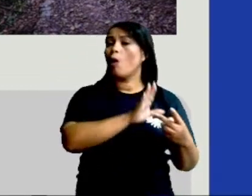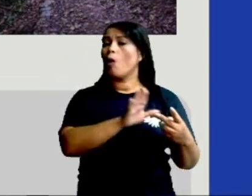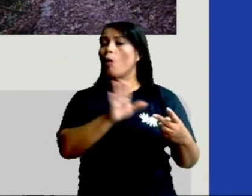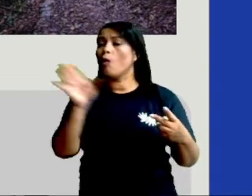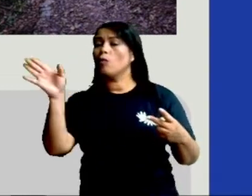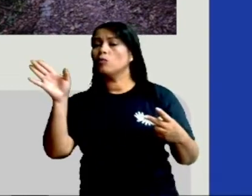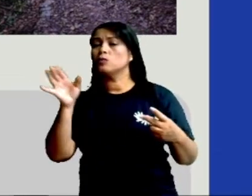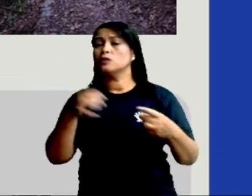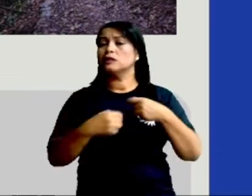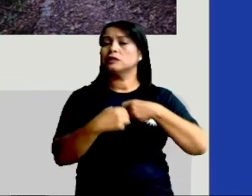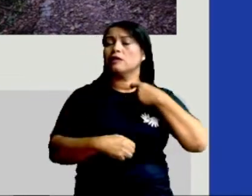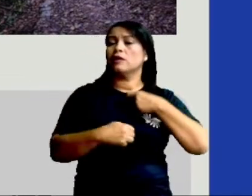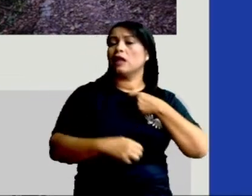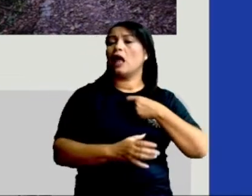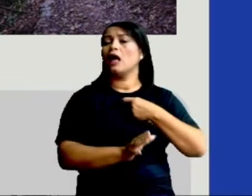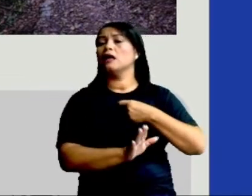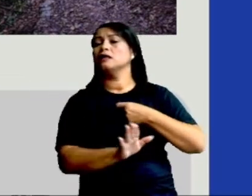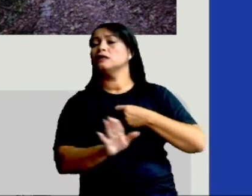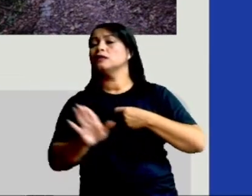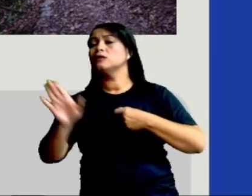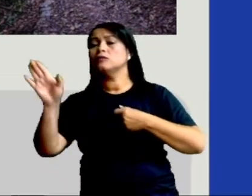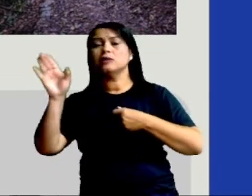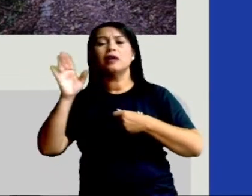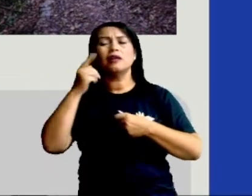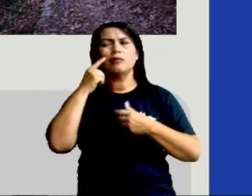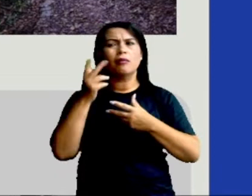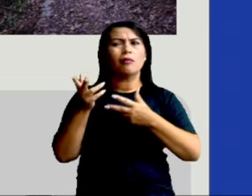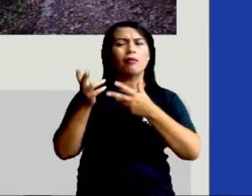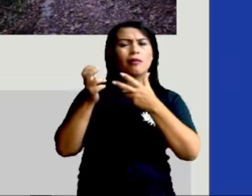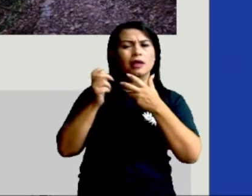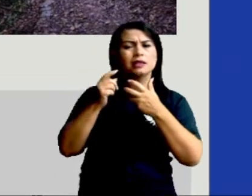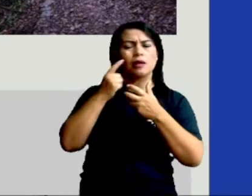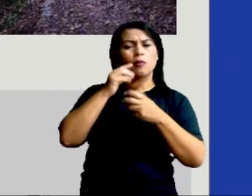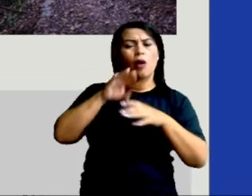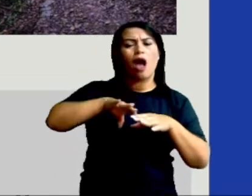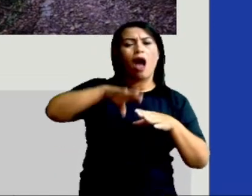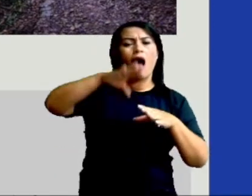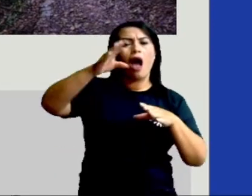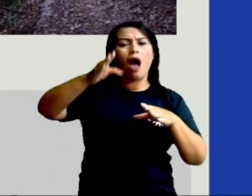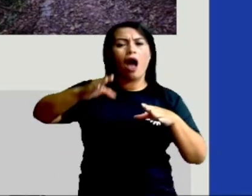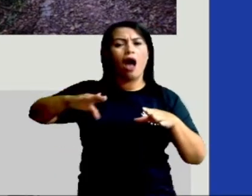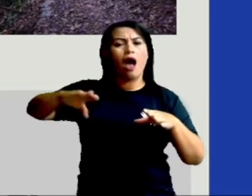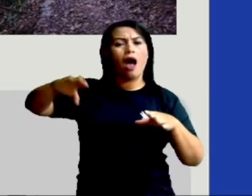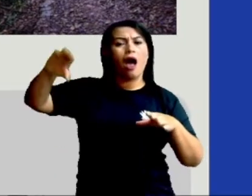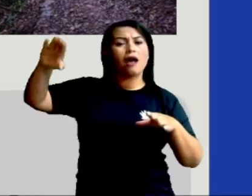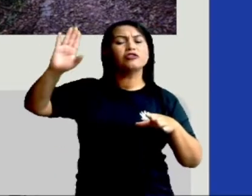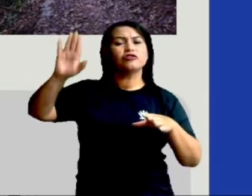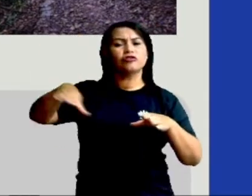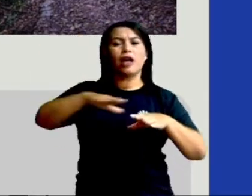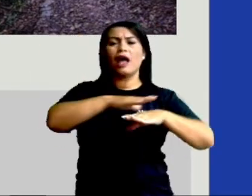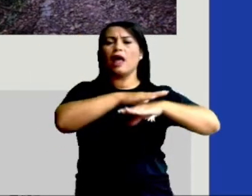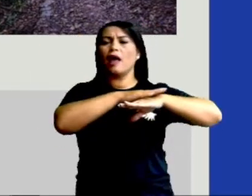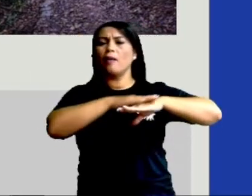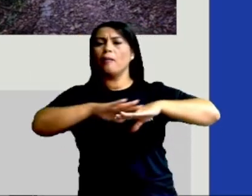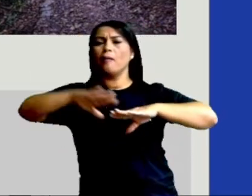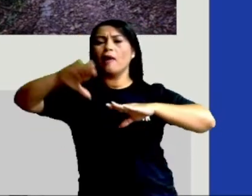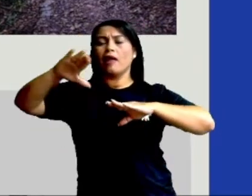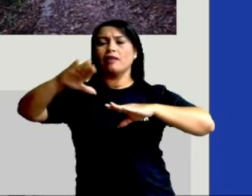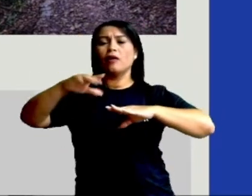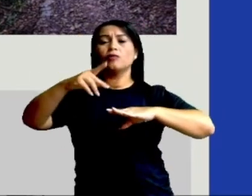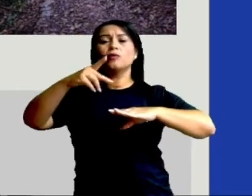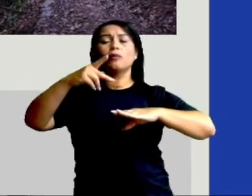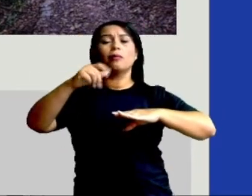sentido gravar tá aí a gente pega aquela Serra ali das ruas e já é Planalto da Borborema